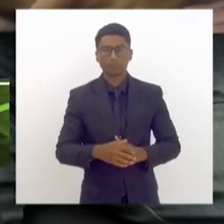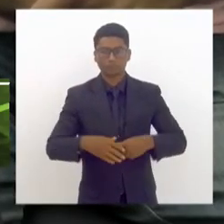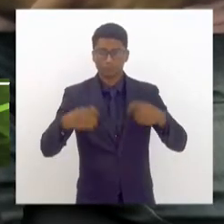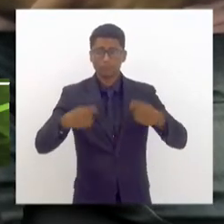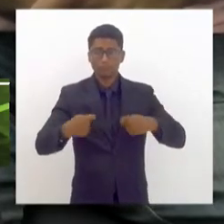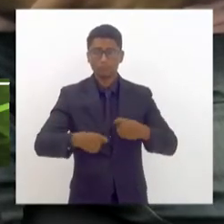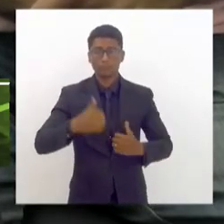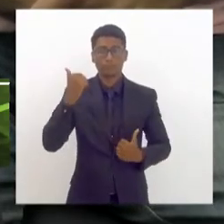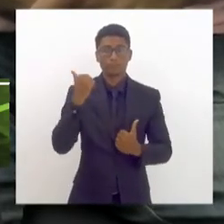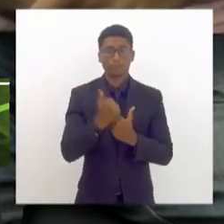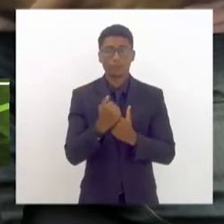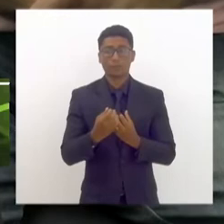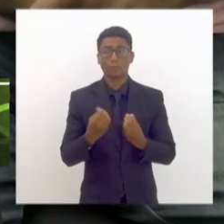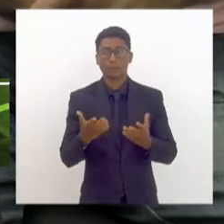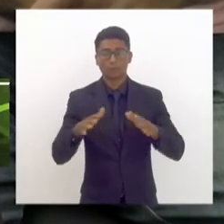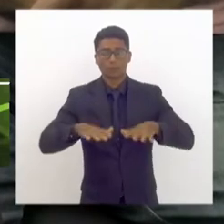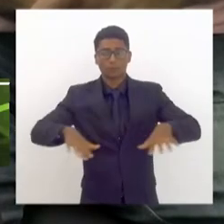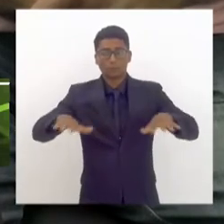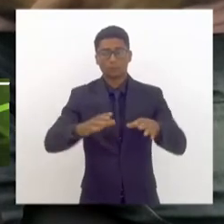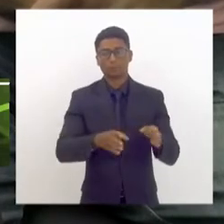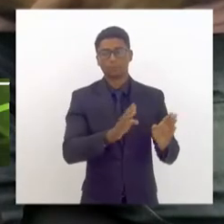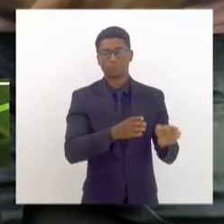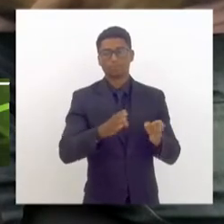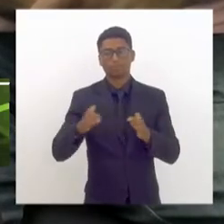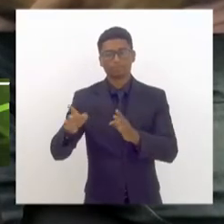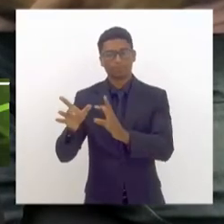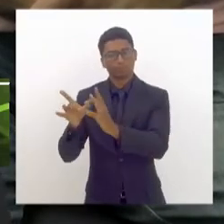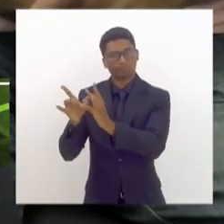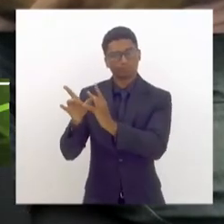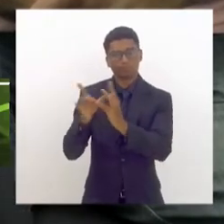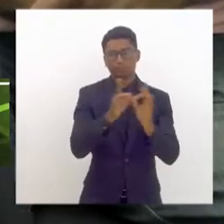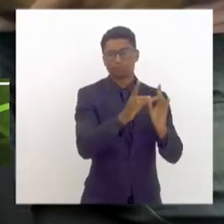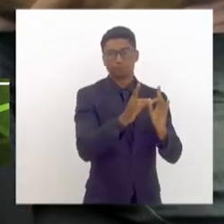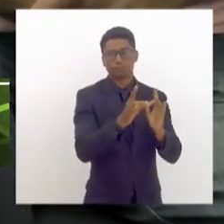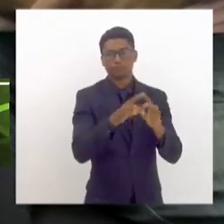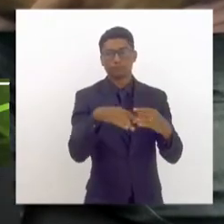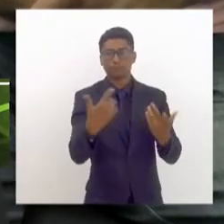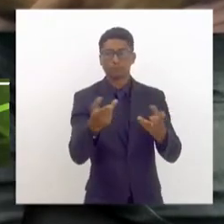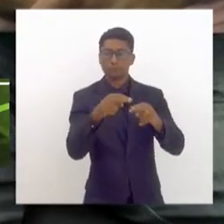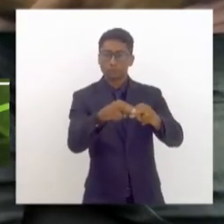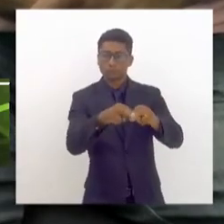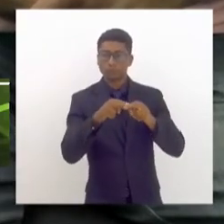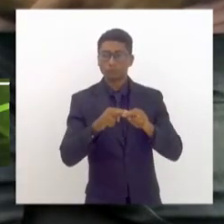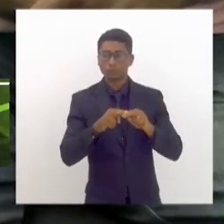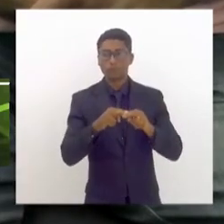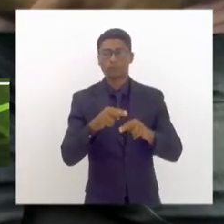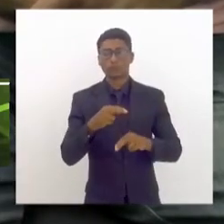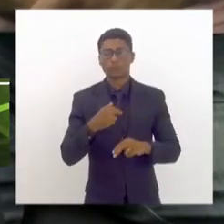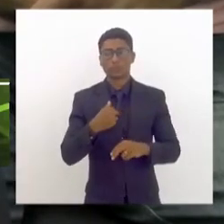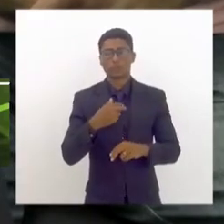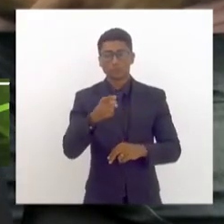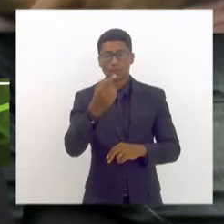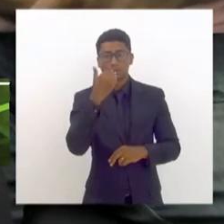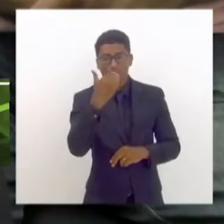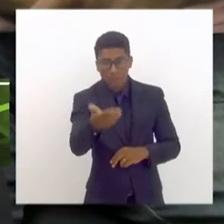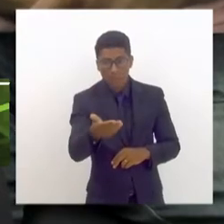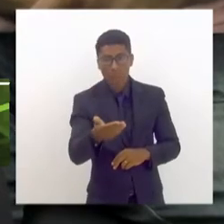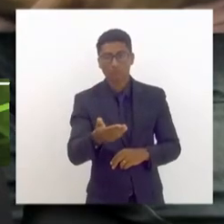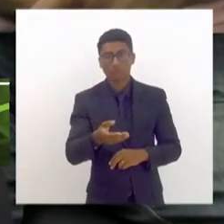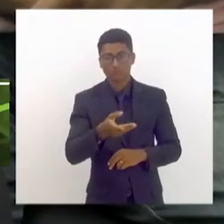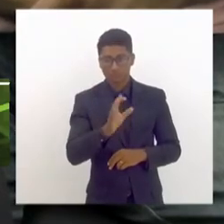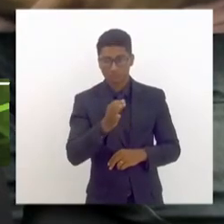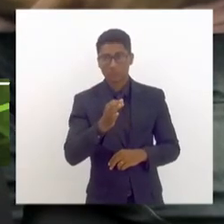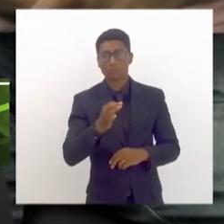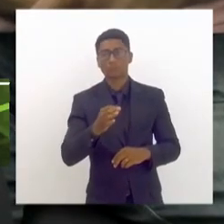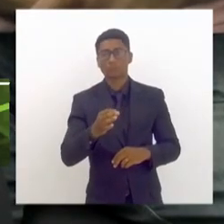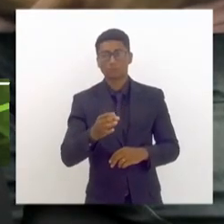coisas possam funcionar de uma maneira integrada. Por isso que eu reforço o seu pedido, a sua colocação muito bem feita